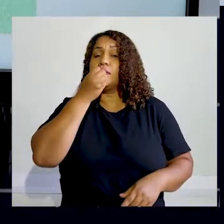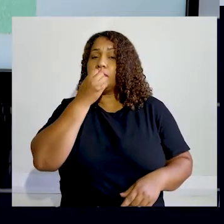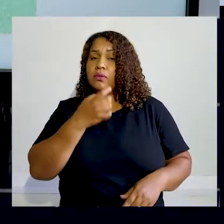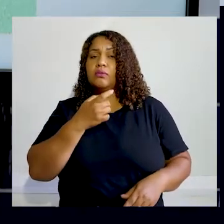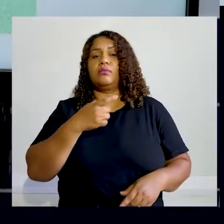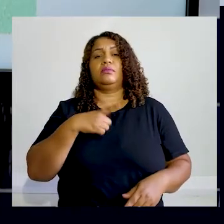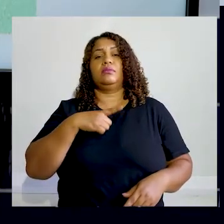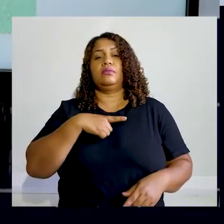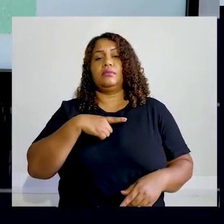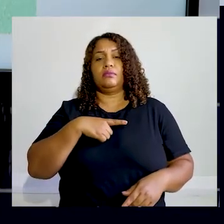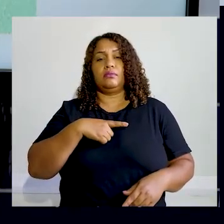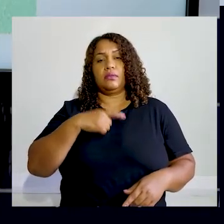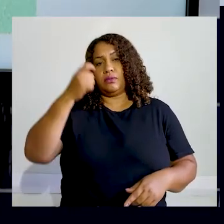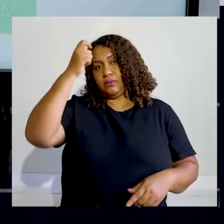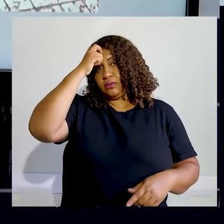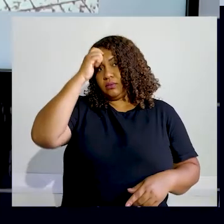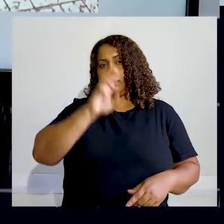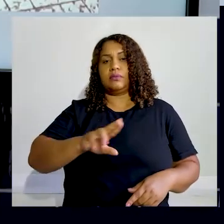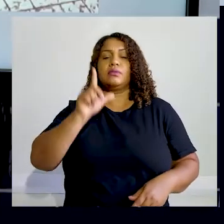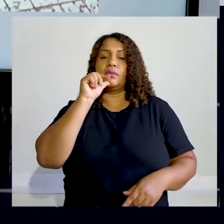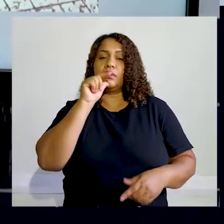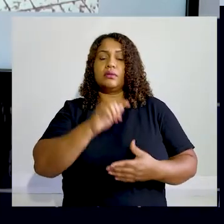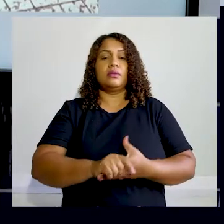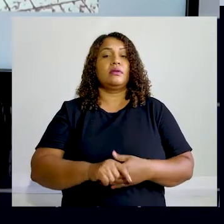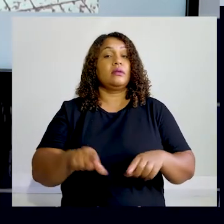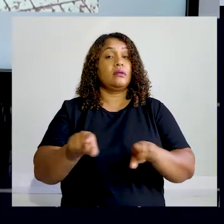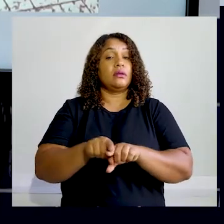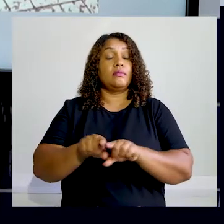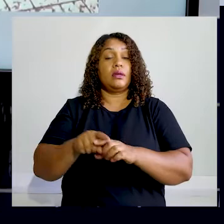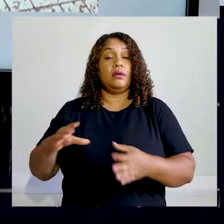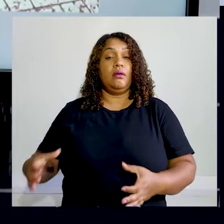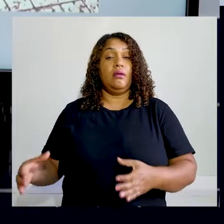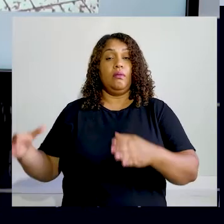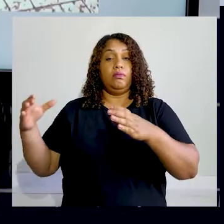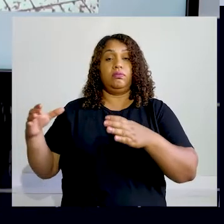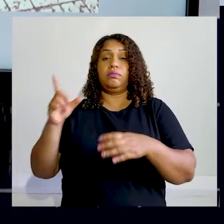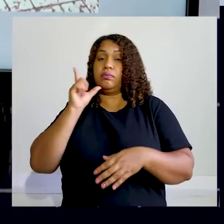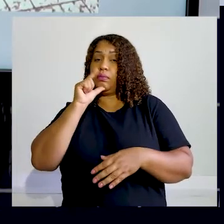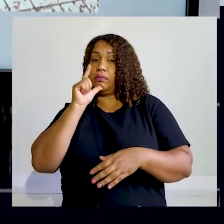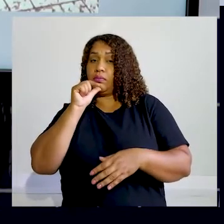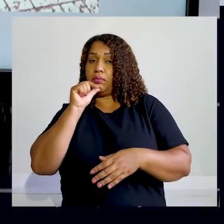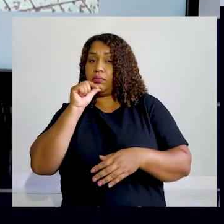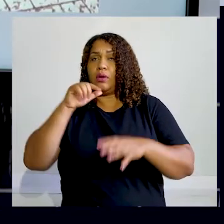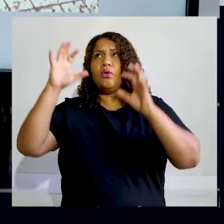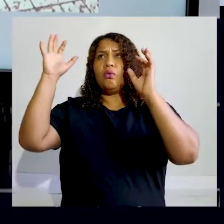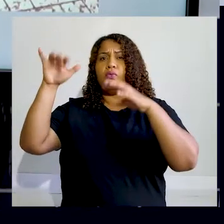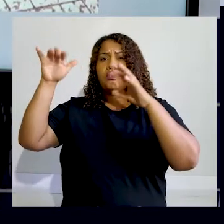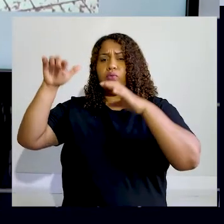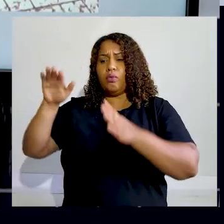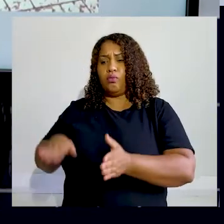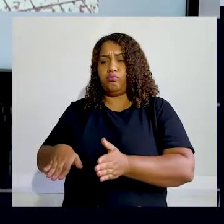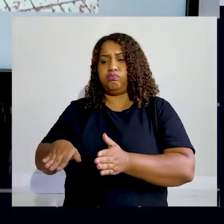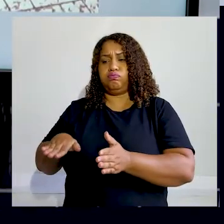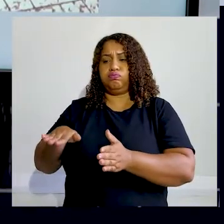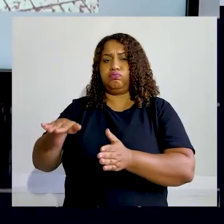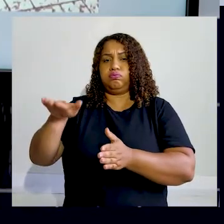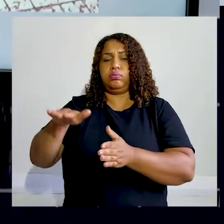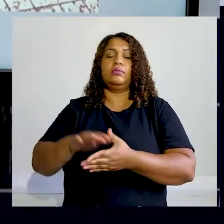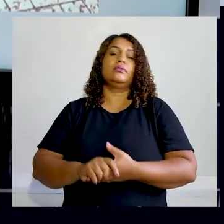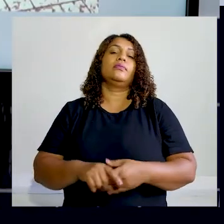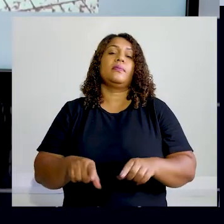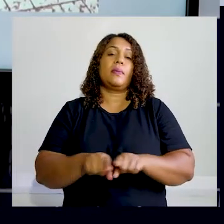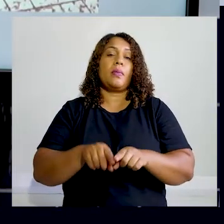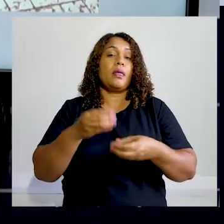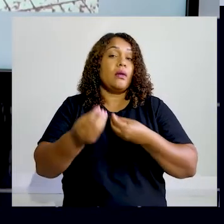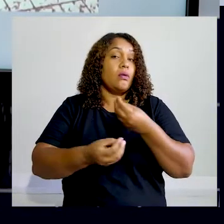consumo consciente. Use cisternas para captar e armazenar a água da chuva. Uma boa